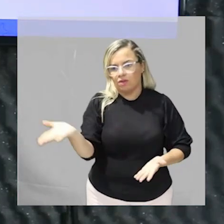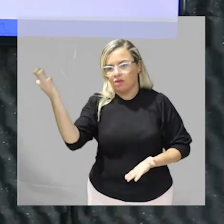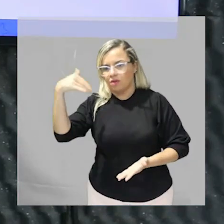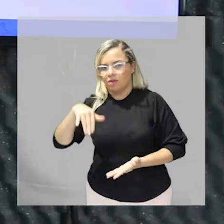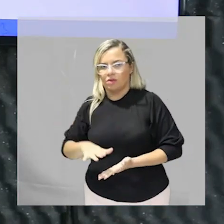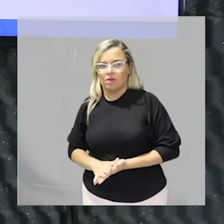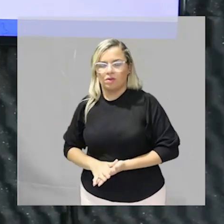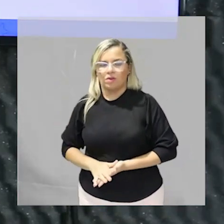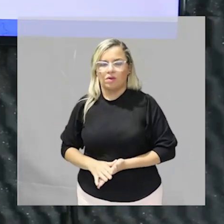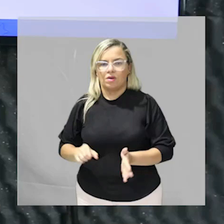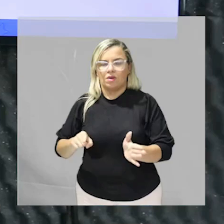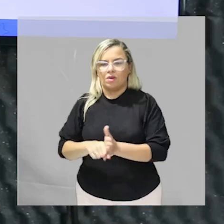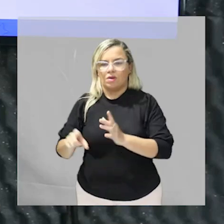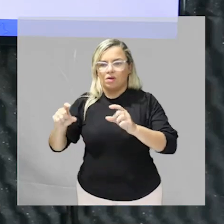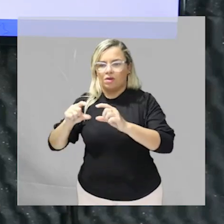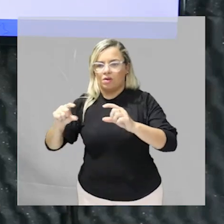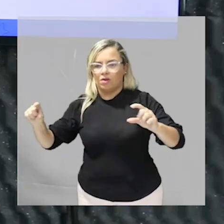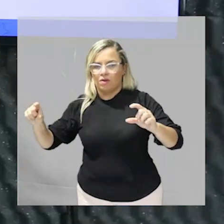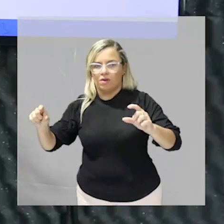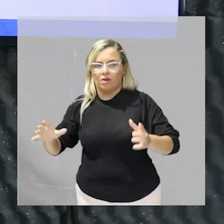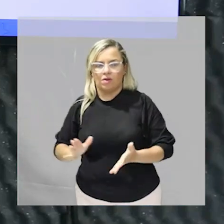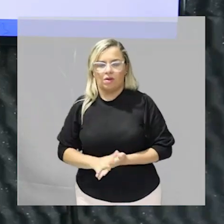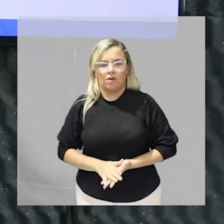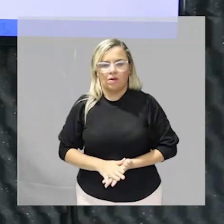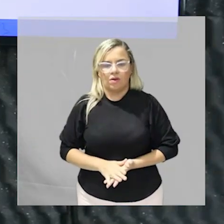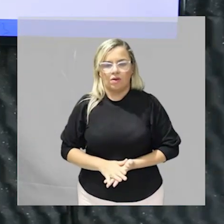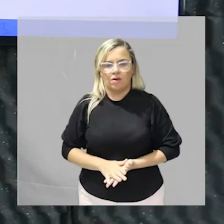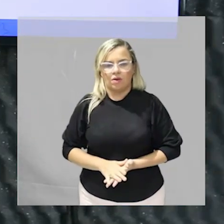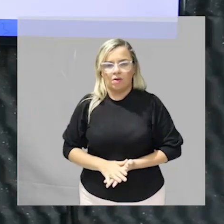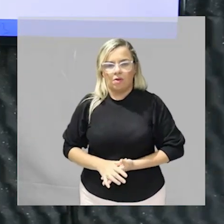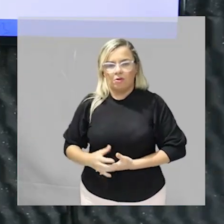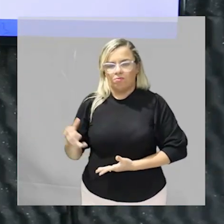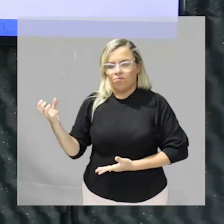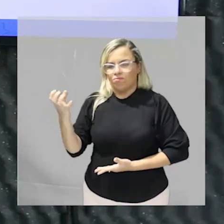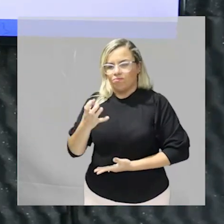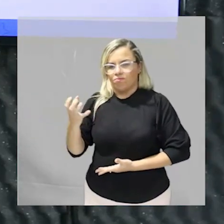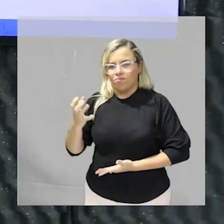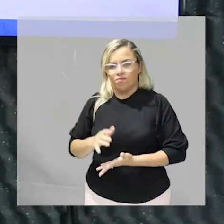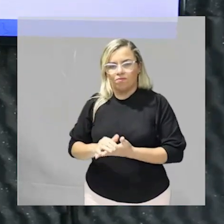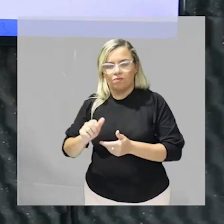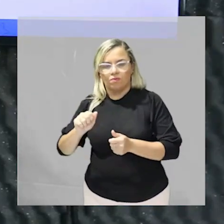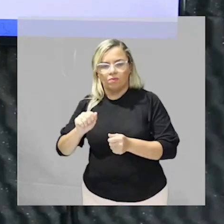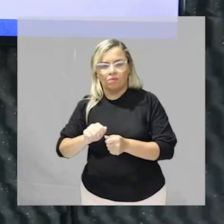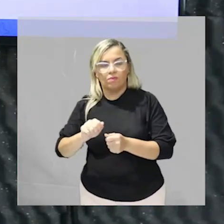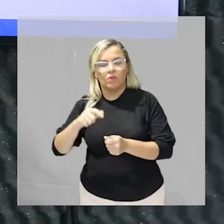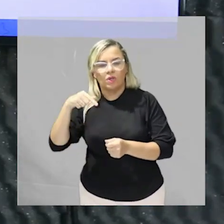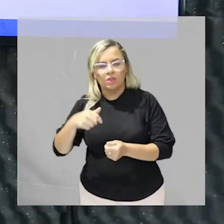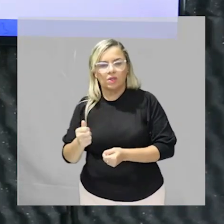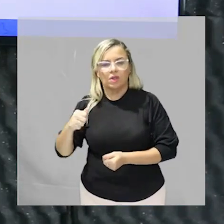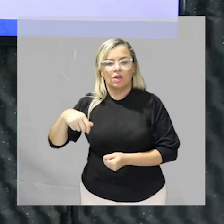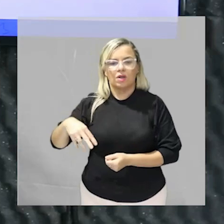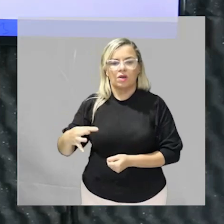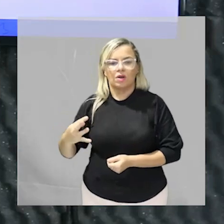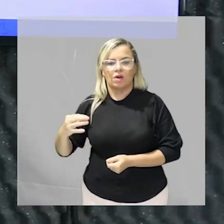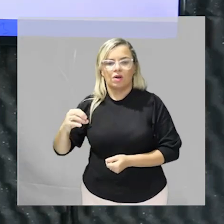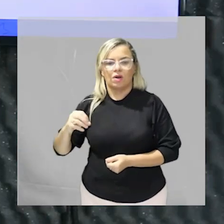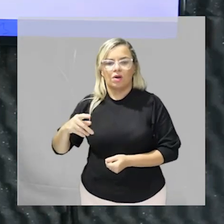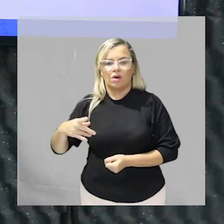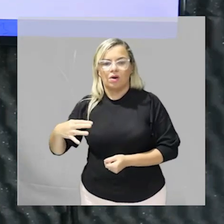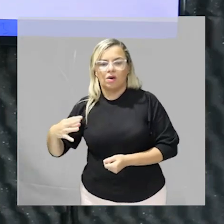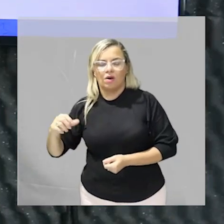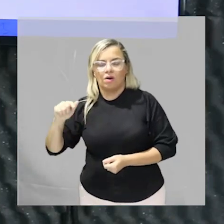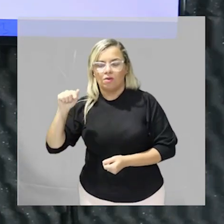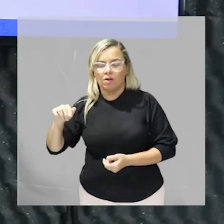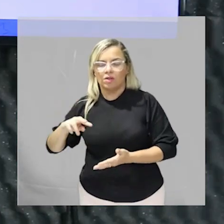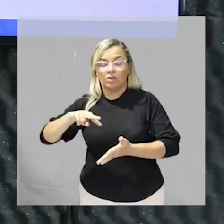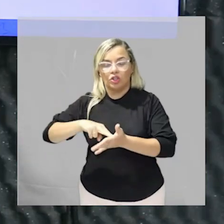para o comando. Diz o seguinte, ó. Agravado pela ação antrópica. O que é a ação antrópica, Marcos? A ação do homem,